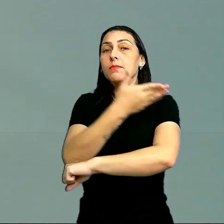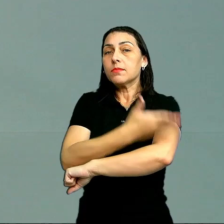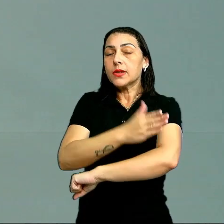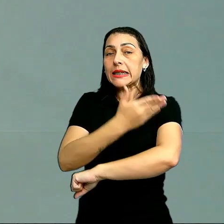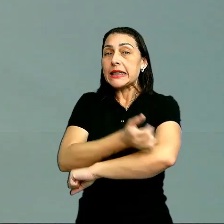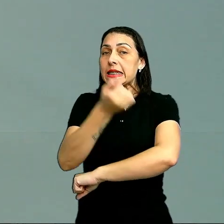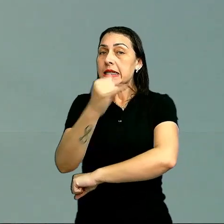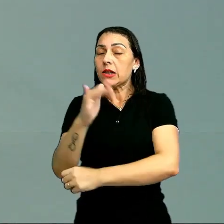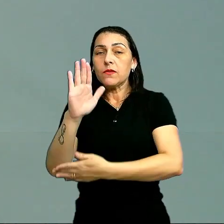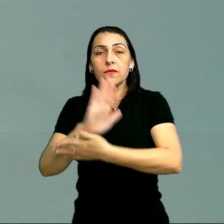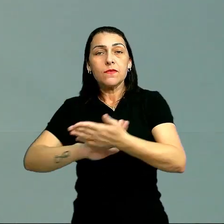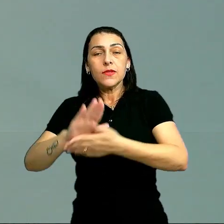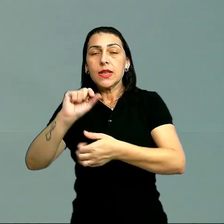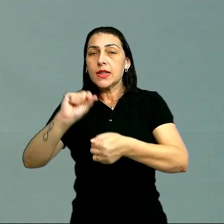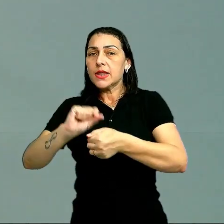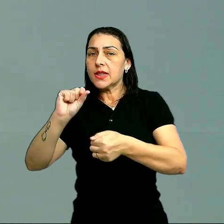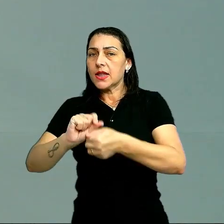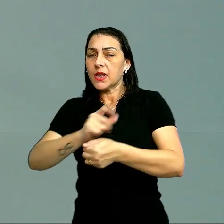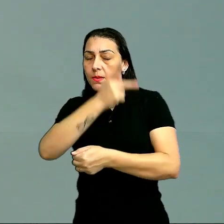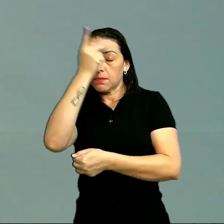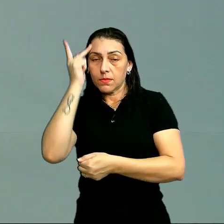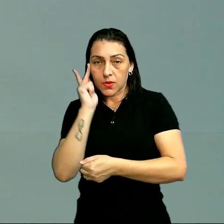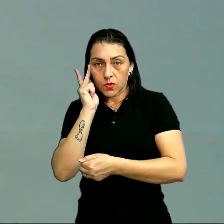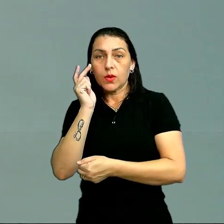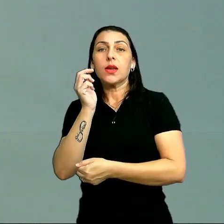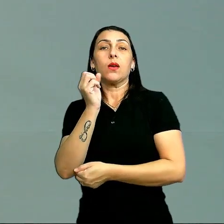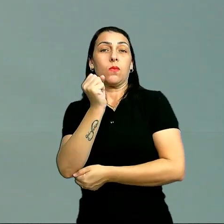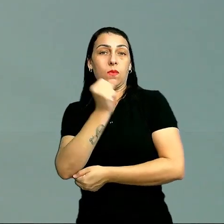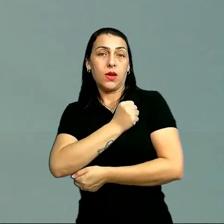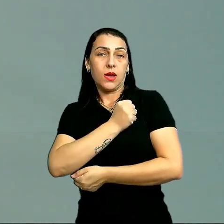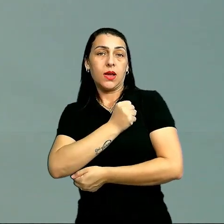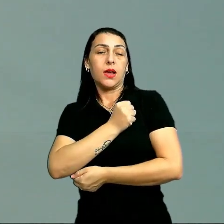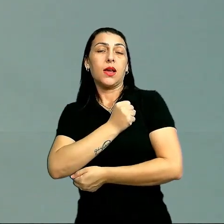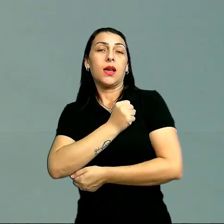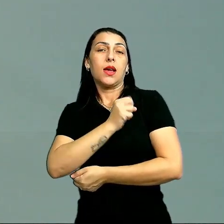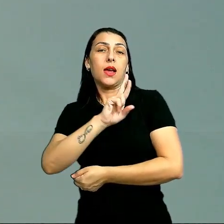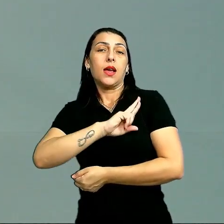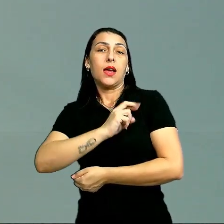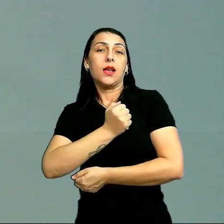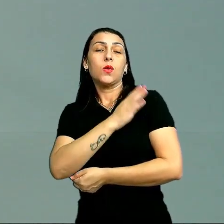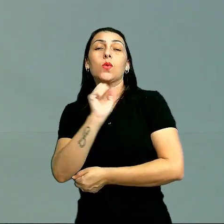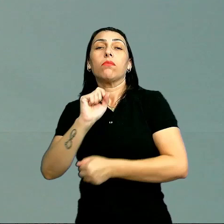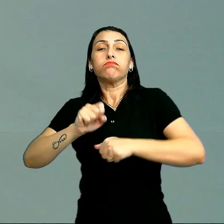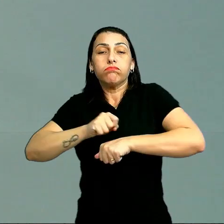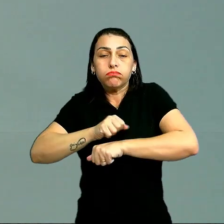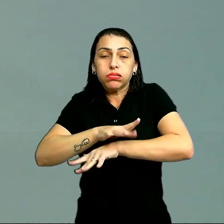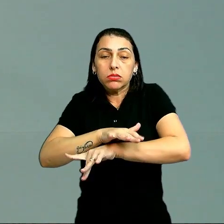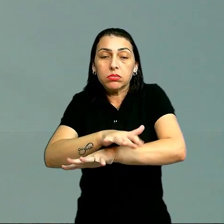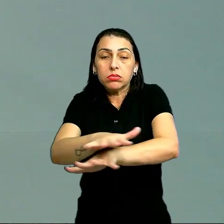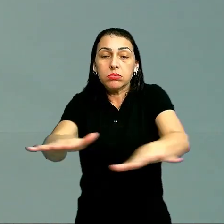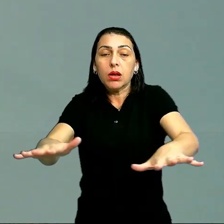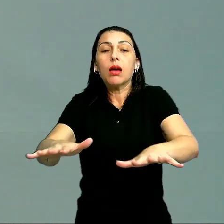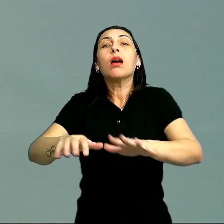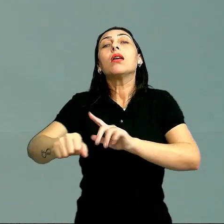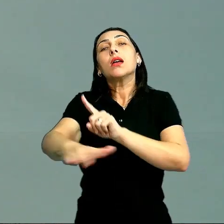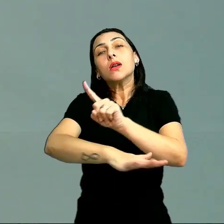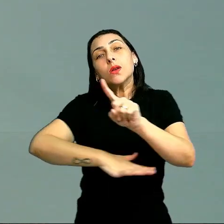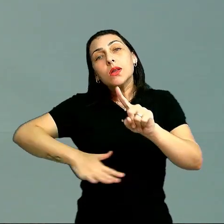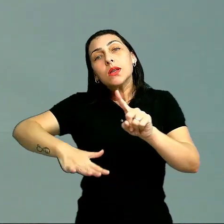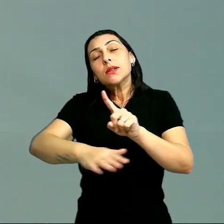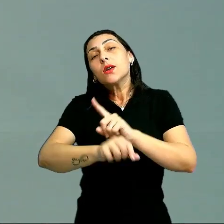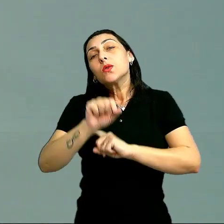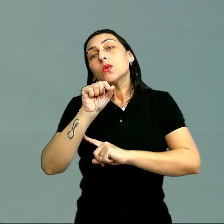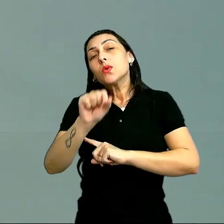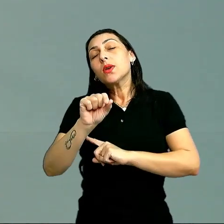não punir o tipo de agressor aí, que é o racista, o que acontece? Isso vai se perpetuar na sociedade. A tendência é